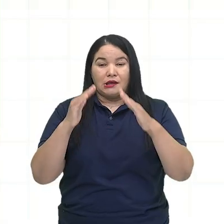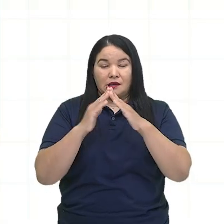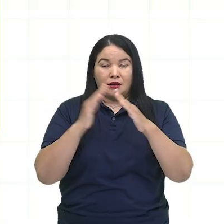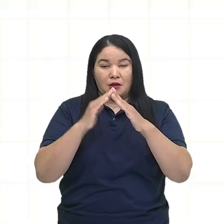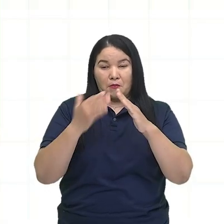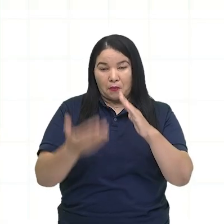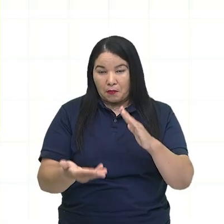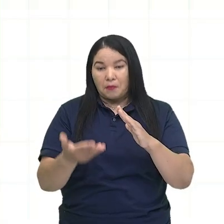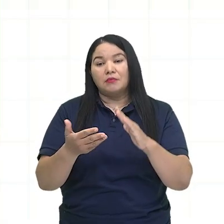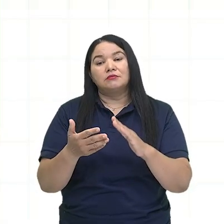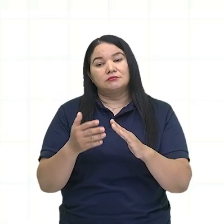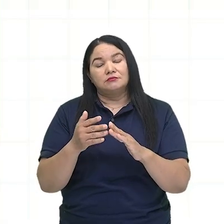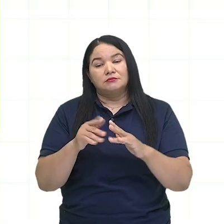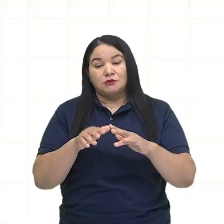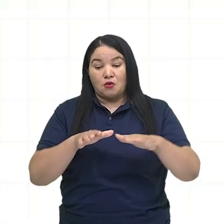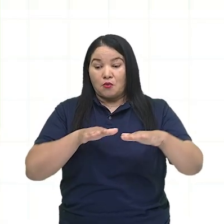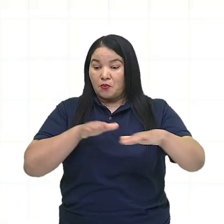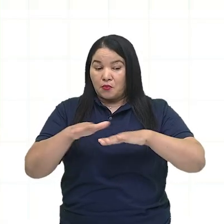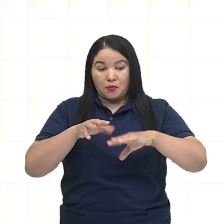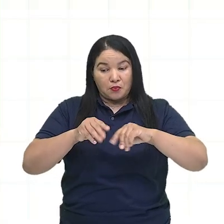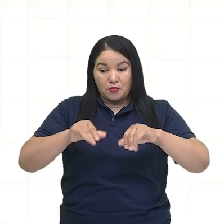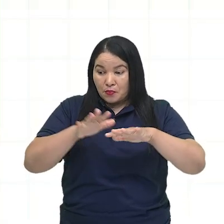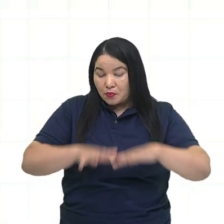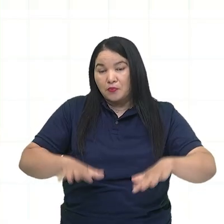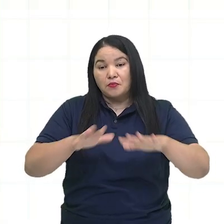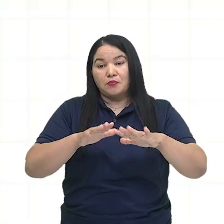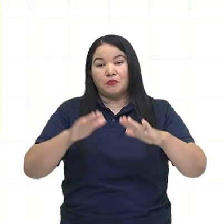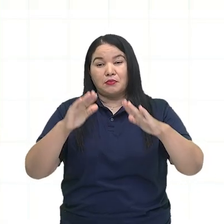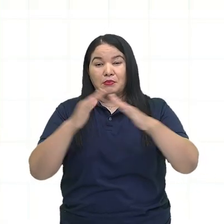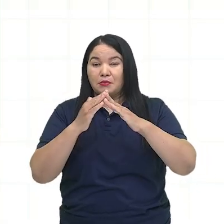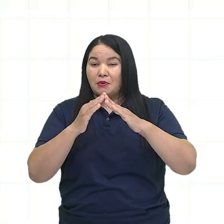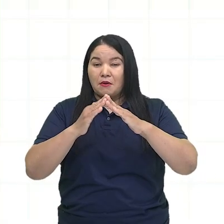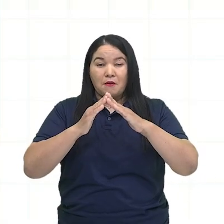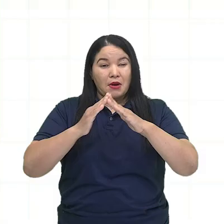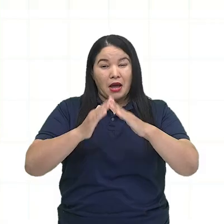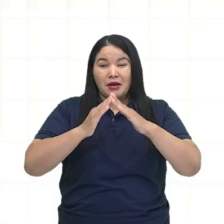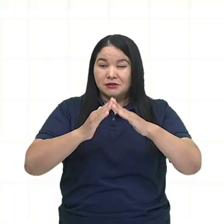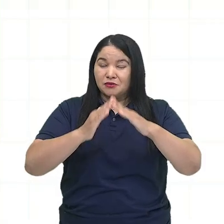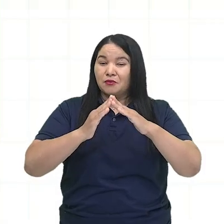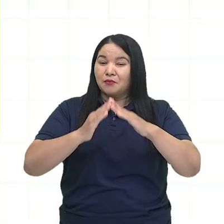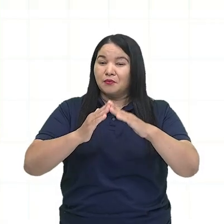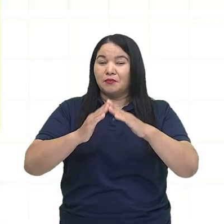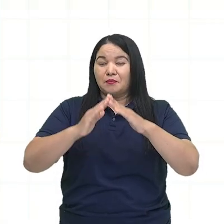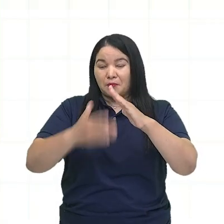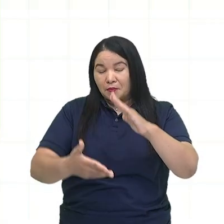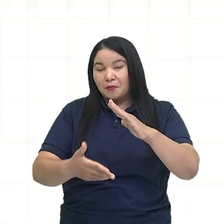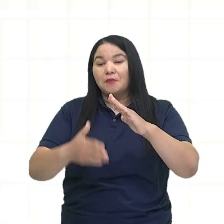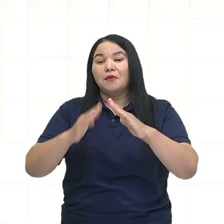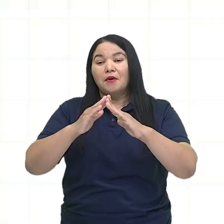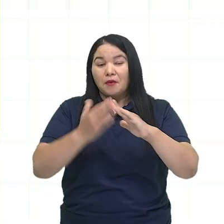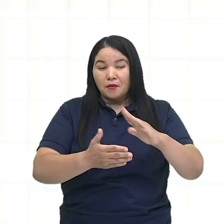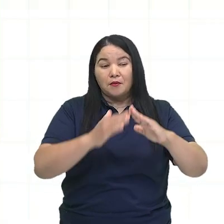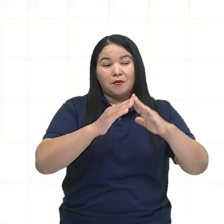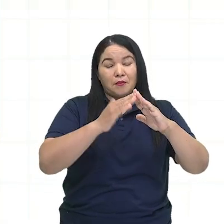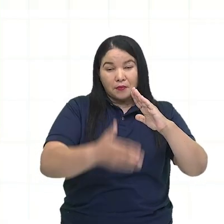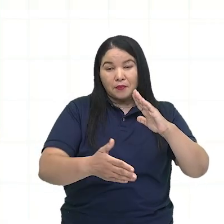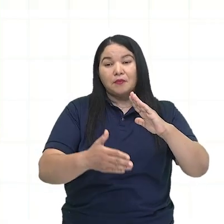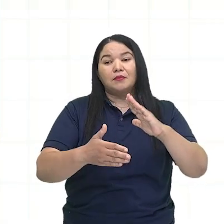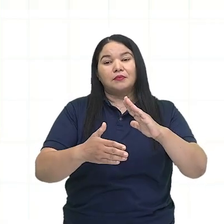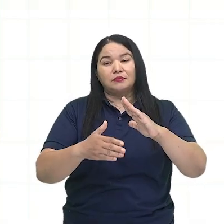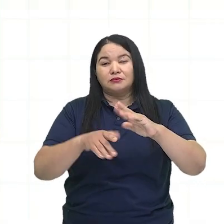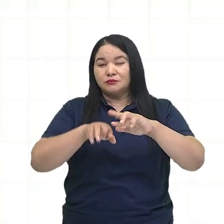entre elas. Então, o chão treme, as casas balançam. Olha só na nossa ilustração que nós temos